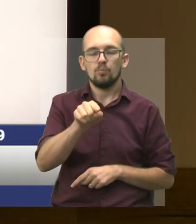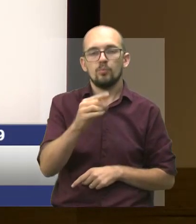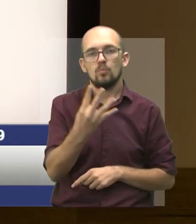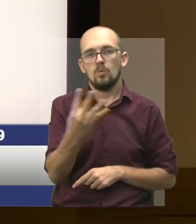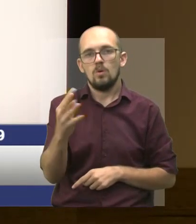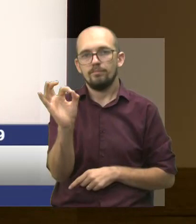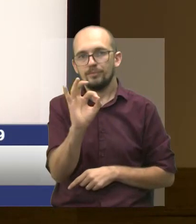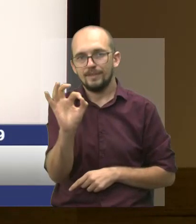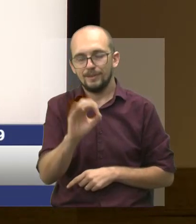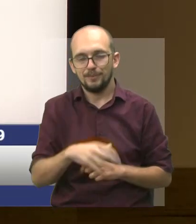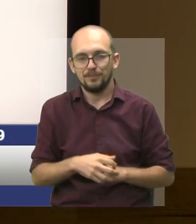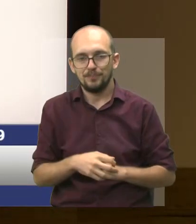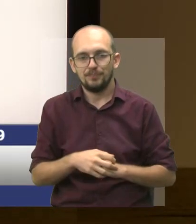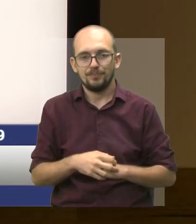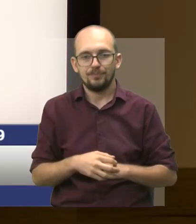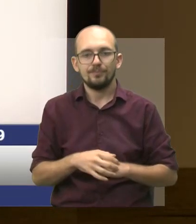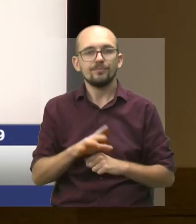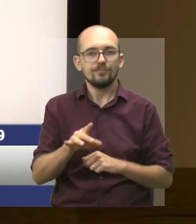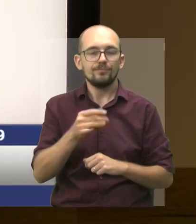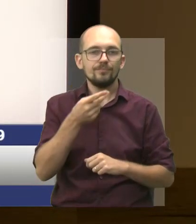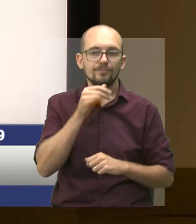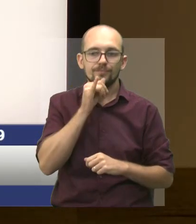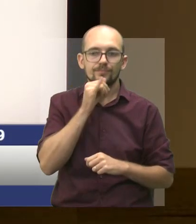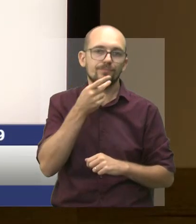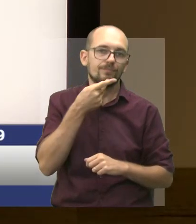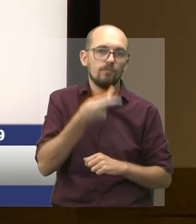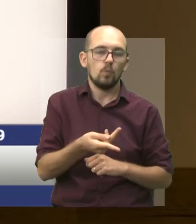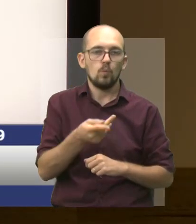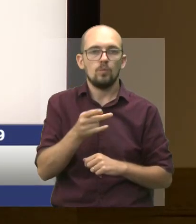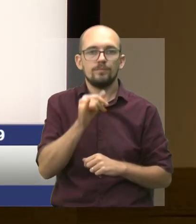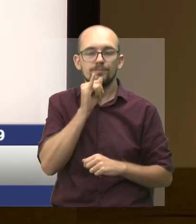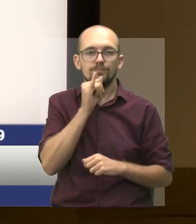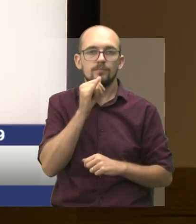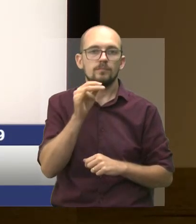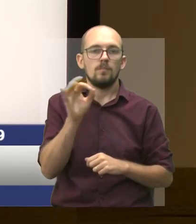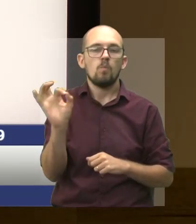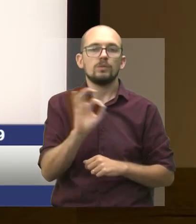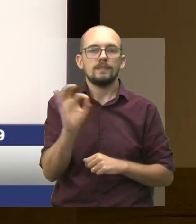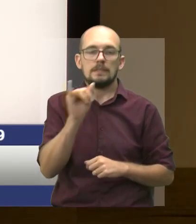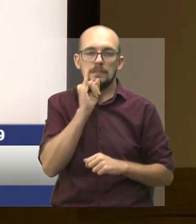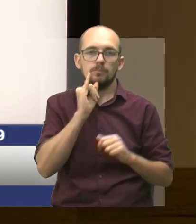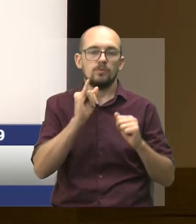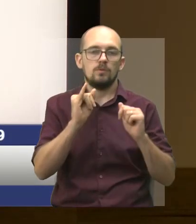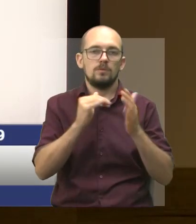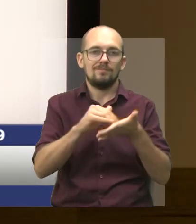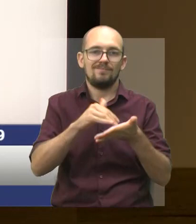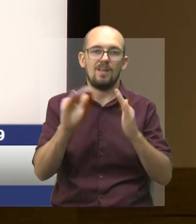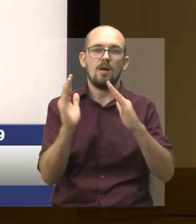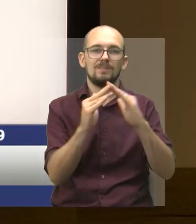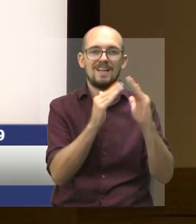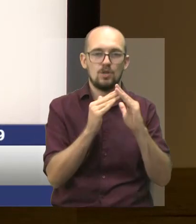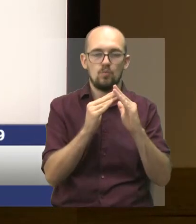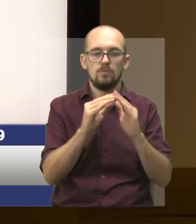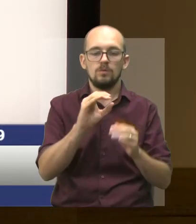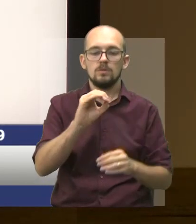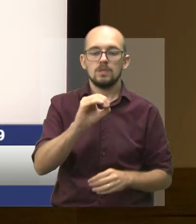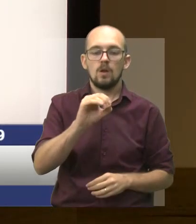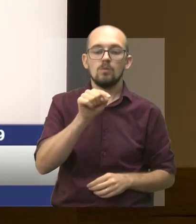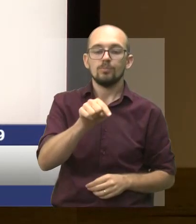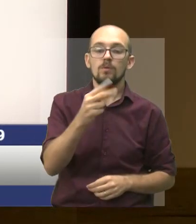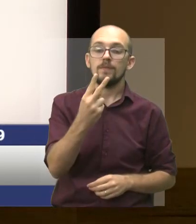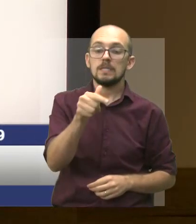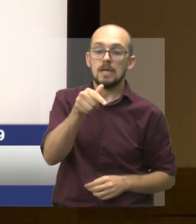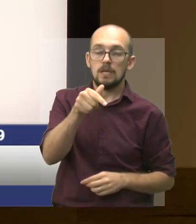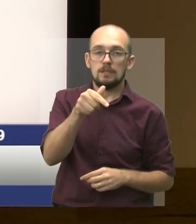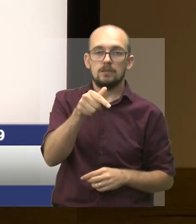0,44%. Quando a gente fala aí do percentual, por exemplo, da habitação, 0,27%, embora